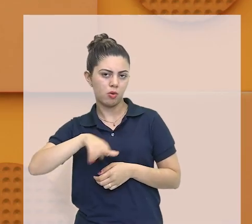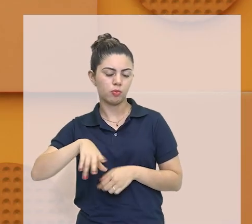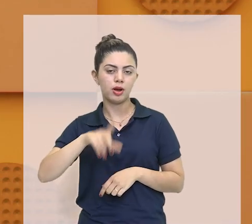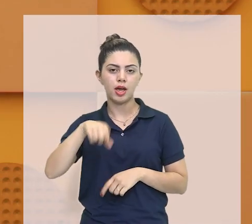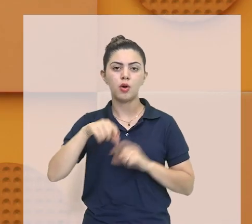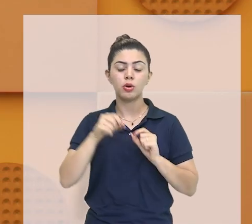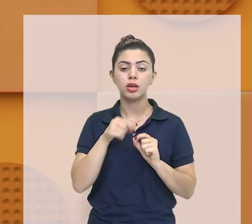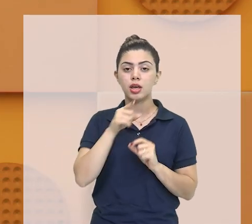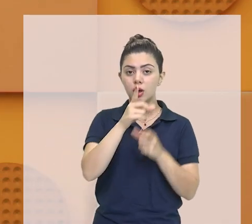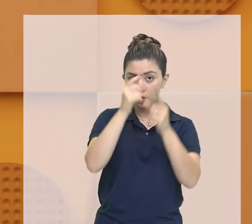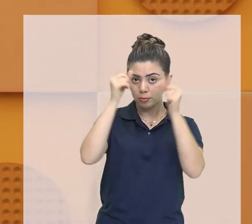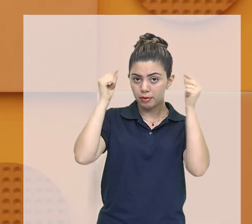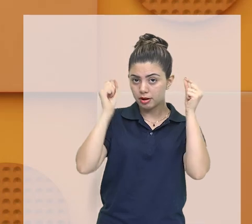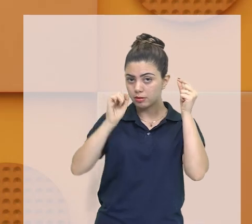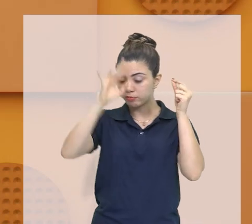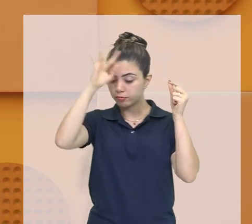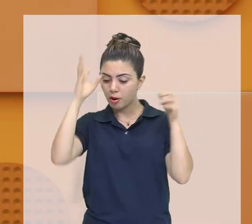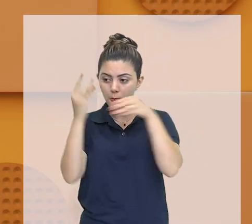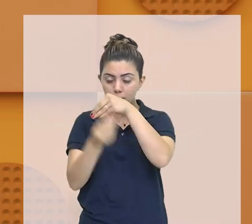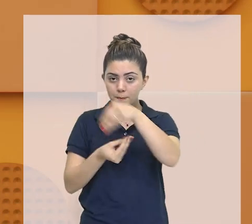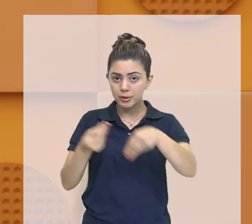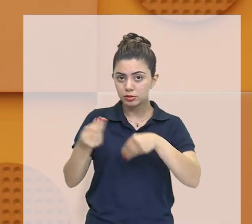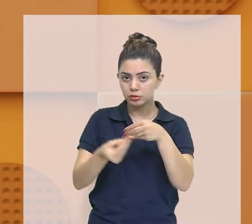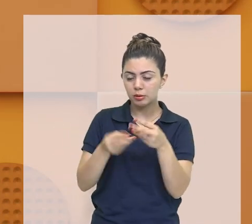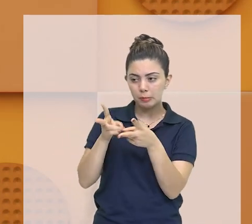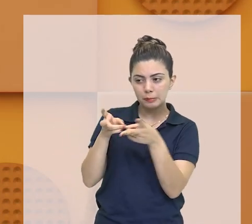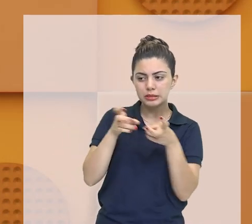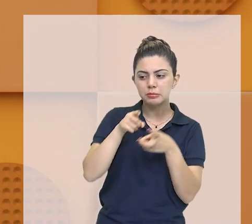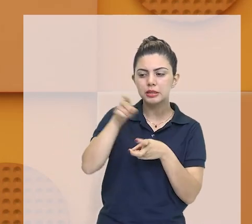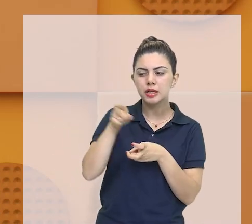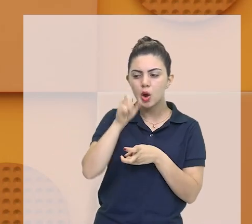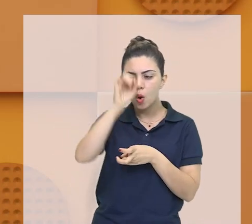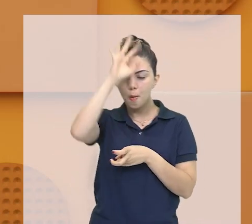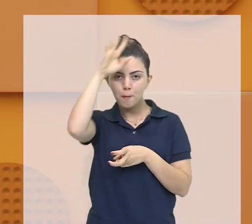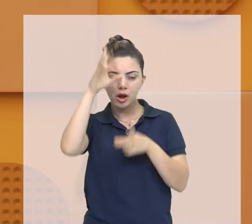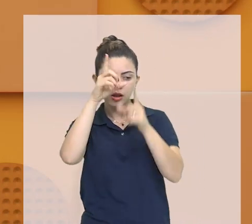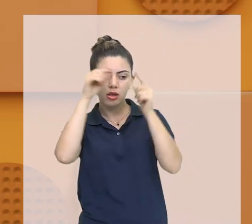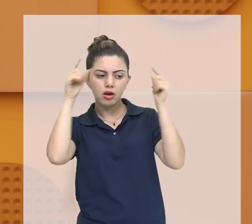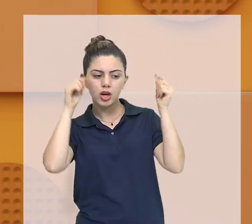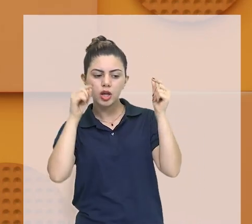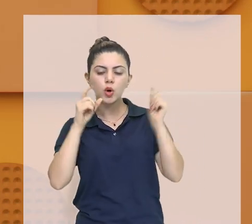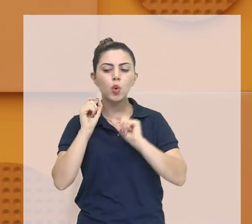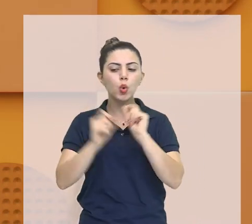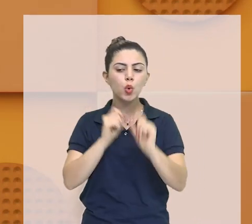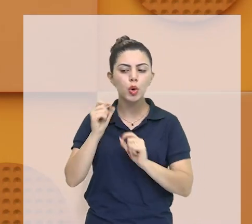duas culturas. Eu vou observar ali os romanos, o que os gregos têm, vou, então,